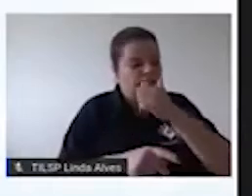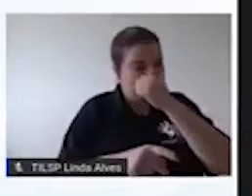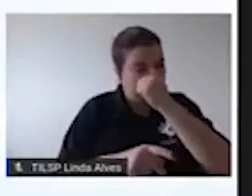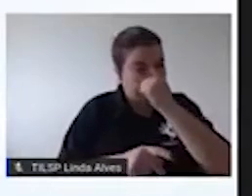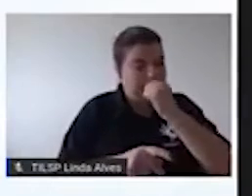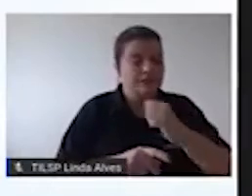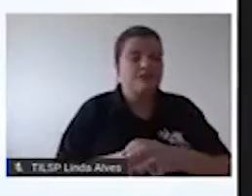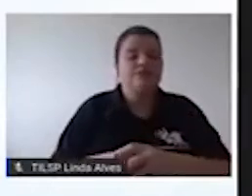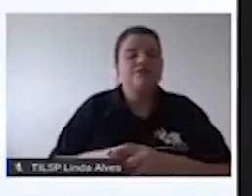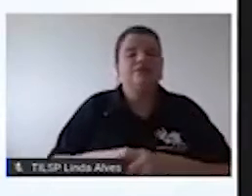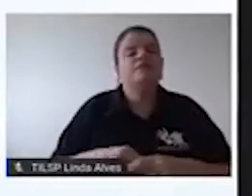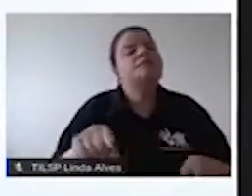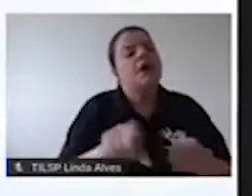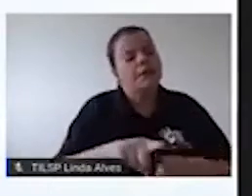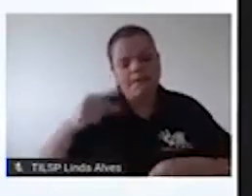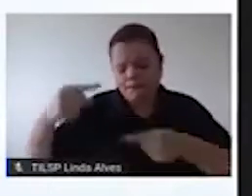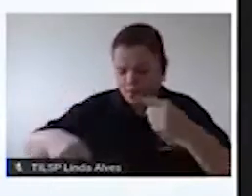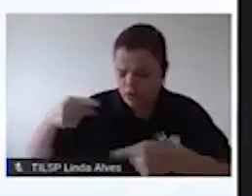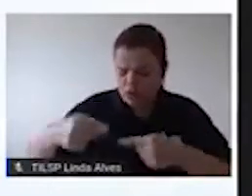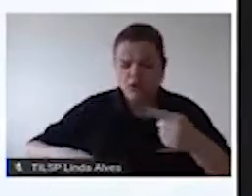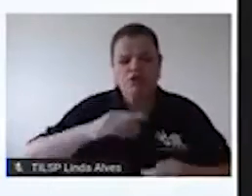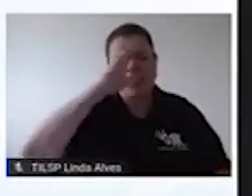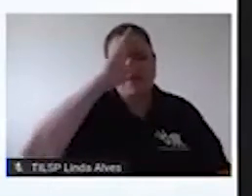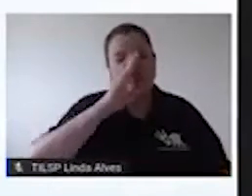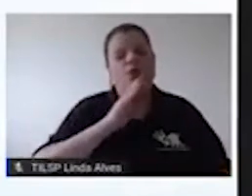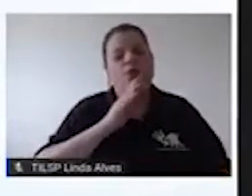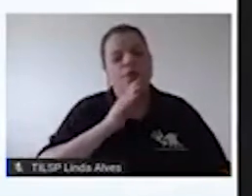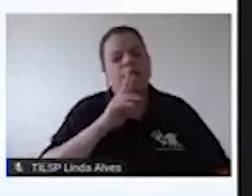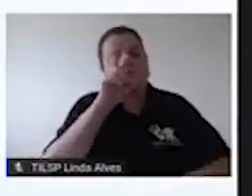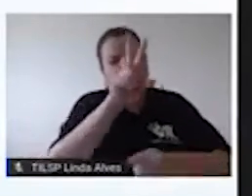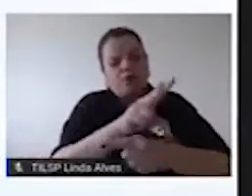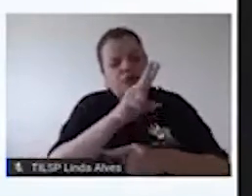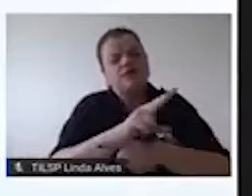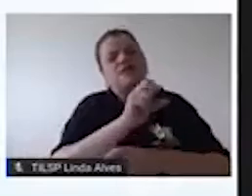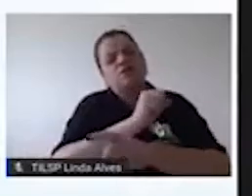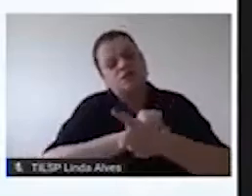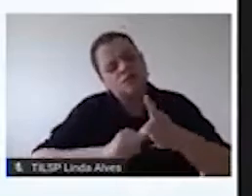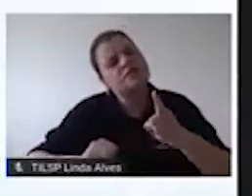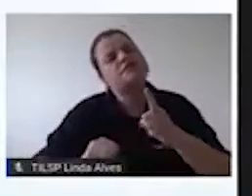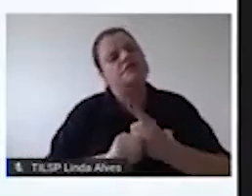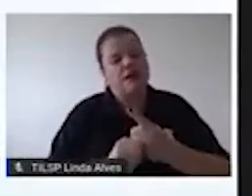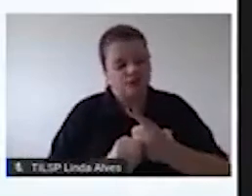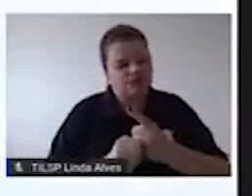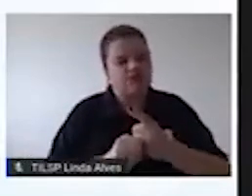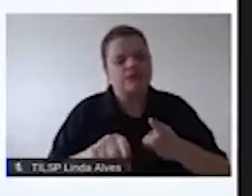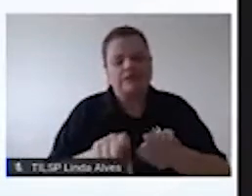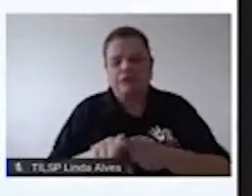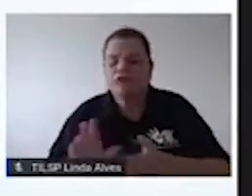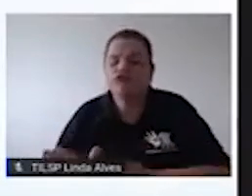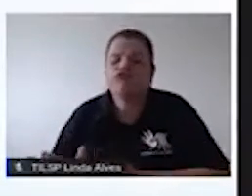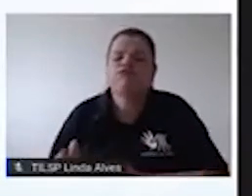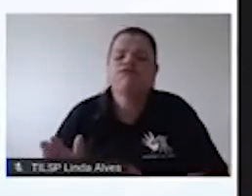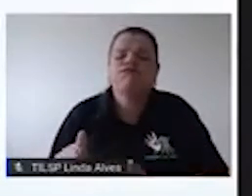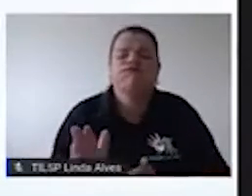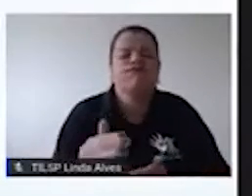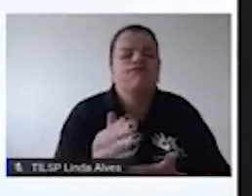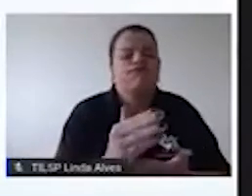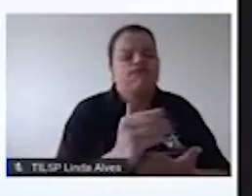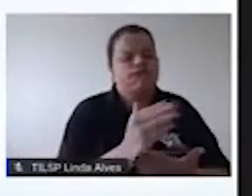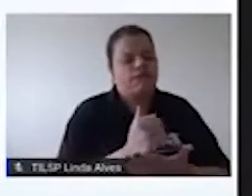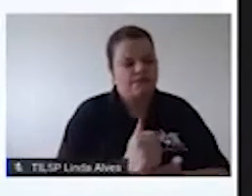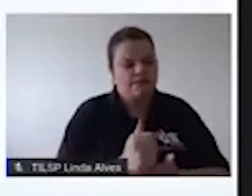jurídica, política pública para proteção social, então, ali também um conjunto né,